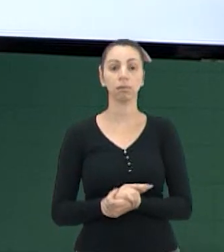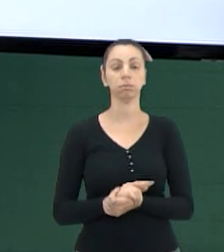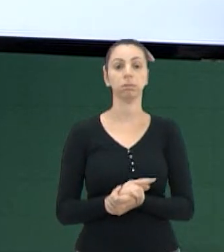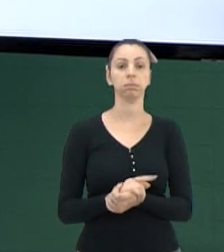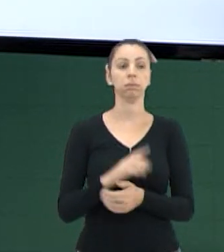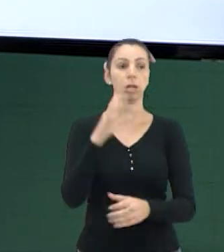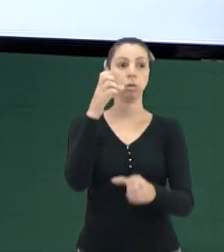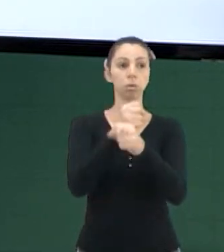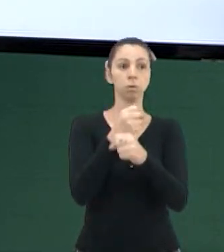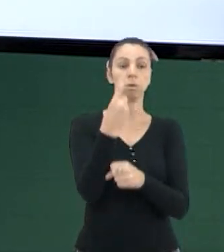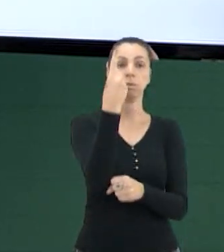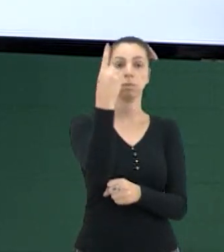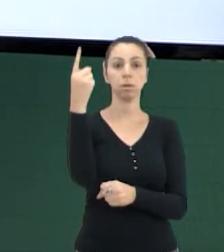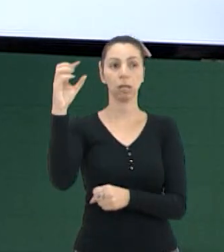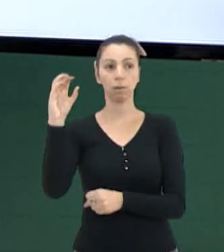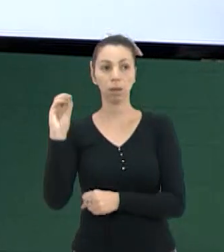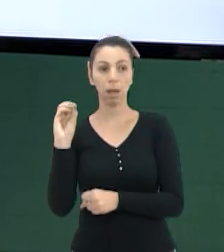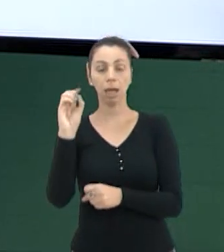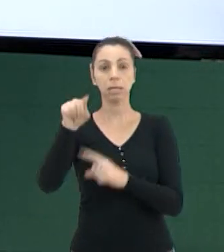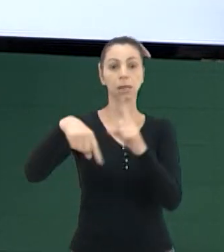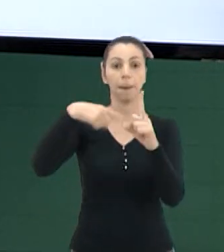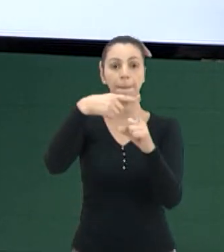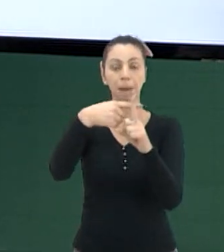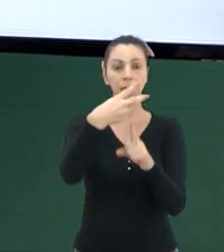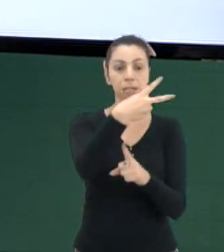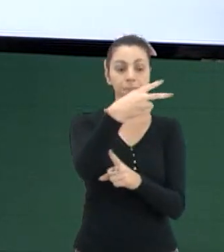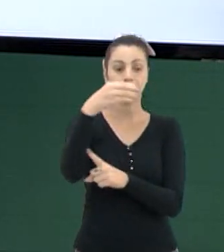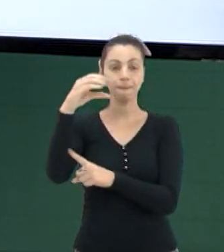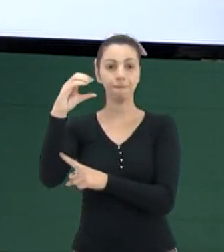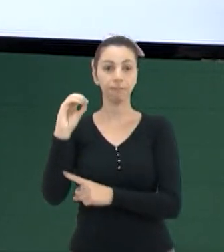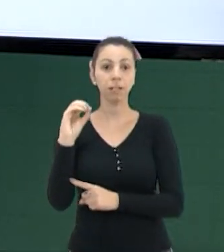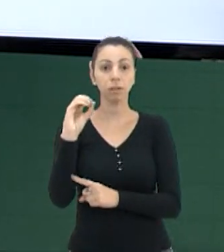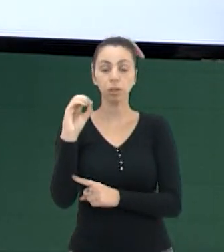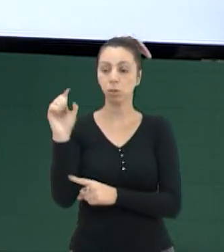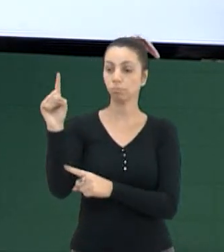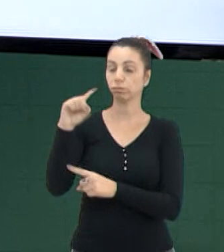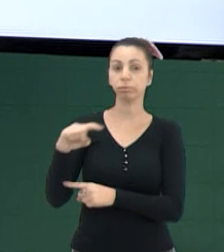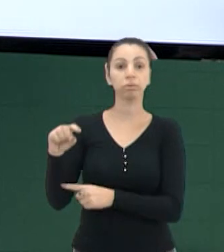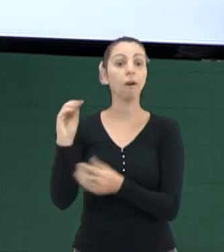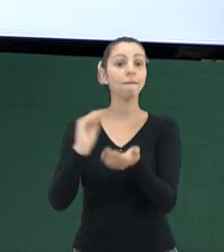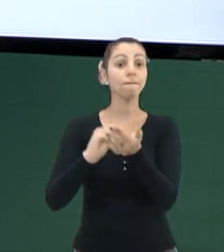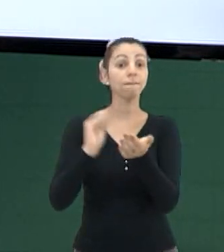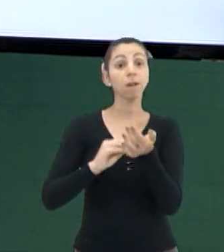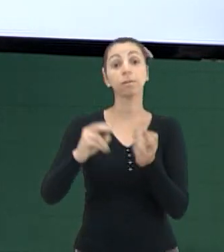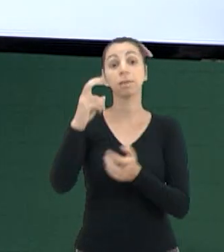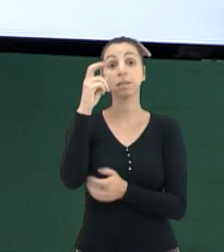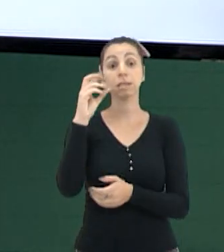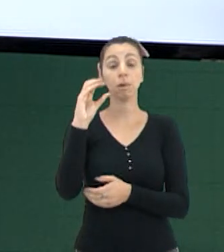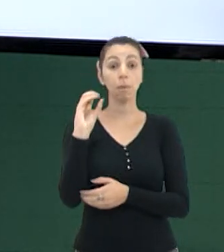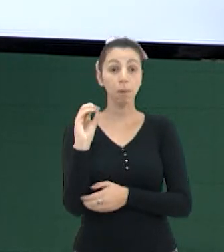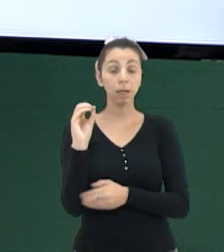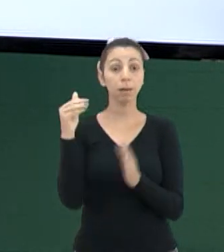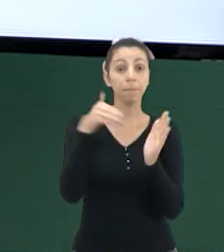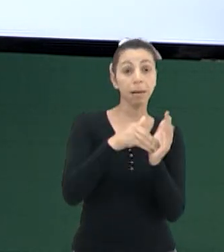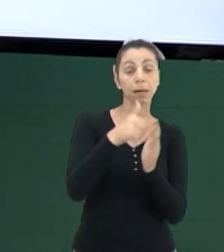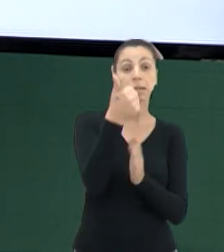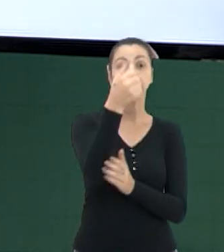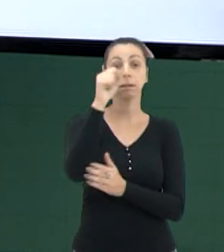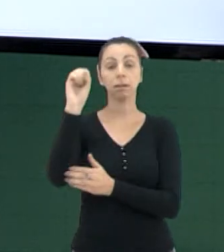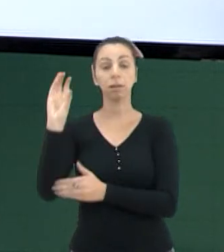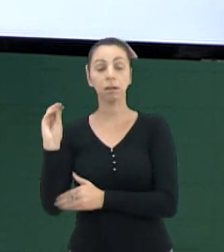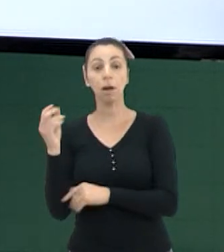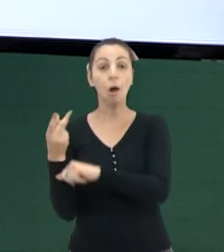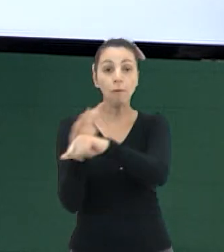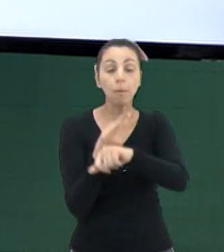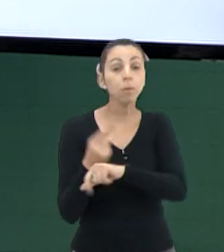180, vai faltar 50. Olha o meu 50 aqui. Joia! Daí eu vou procurar o ângulo A. O ângulo A vai